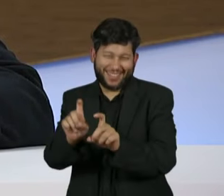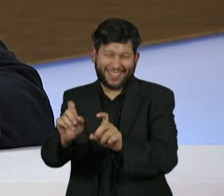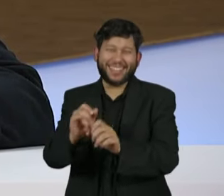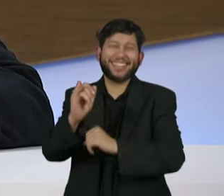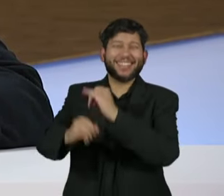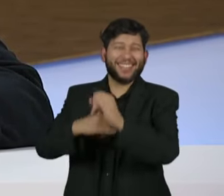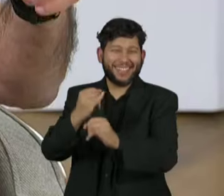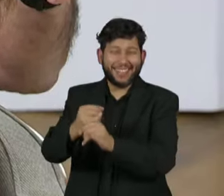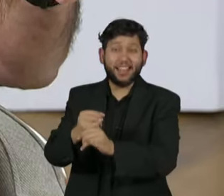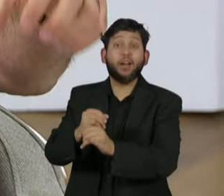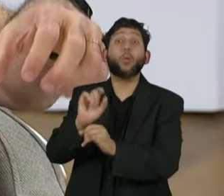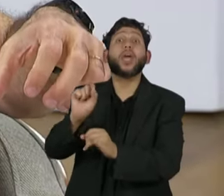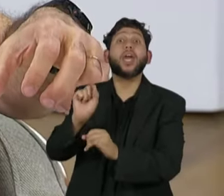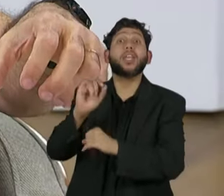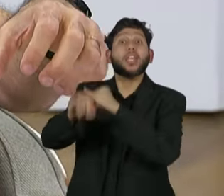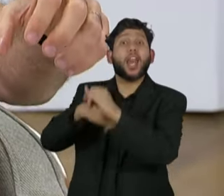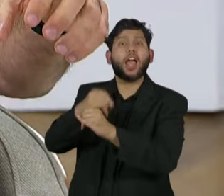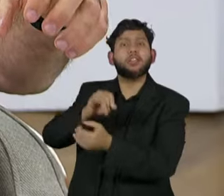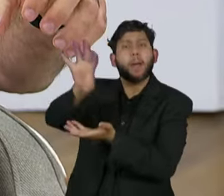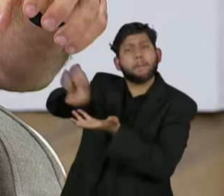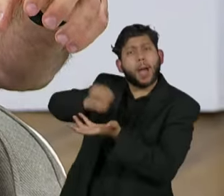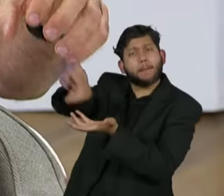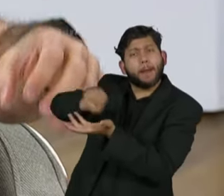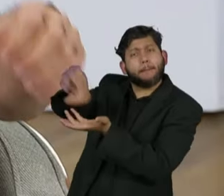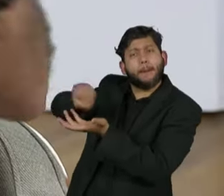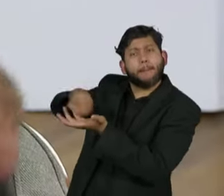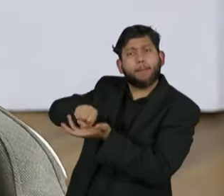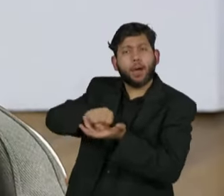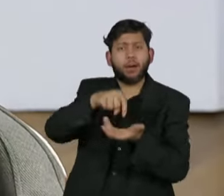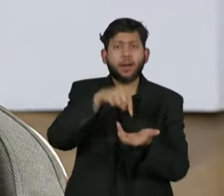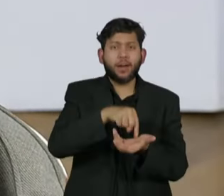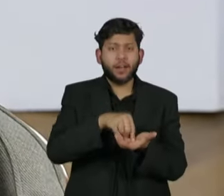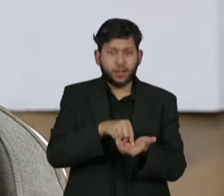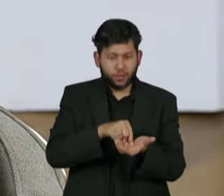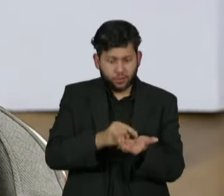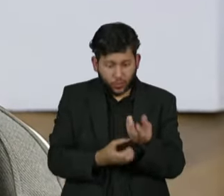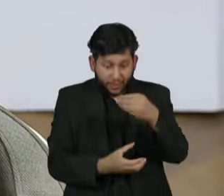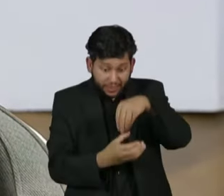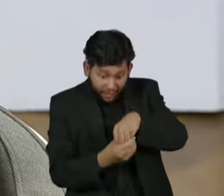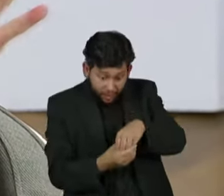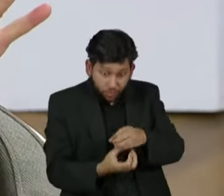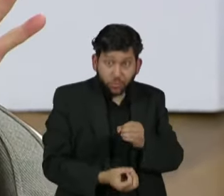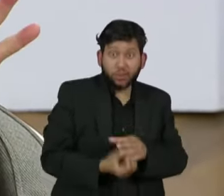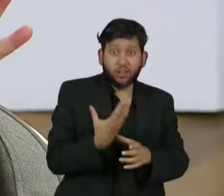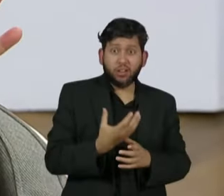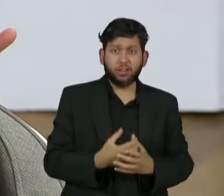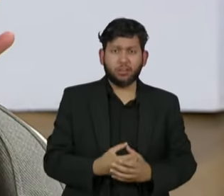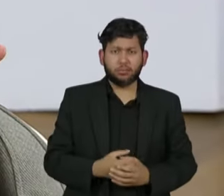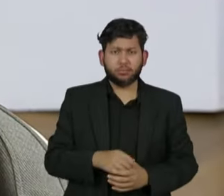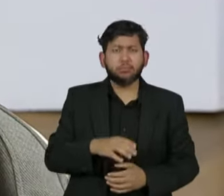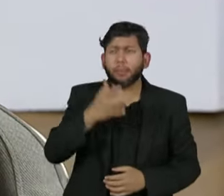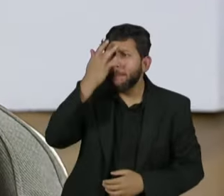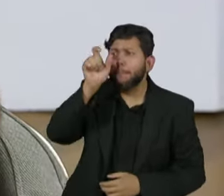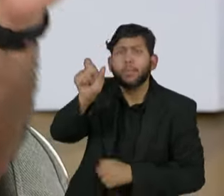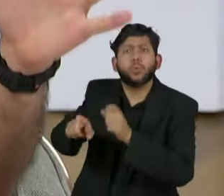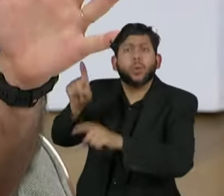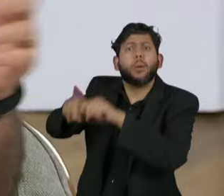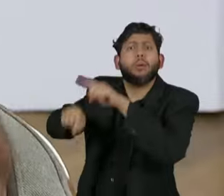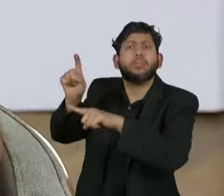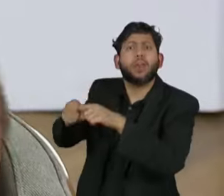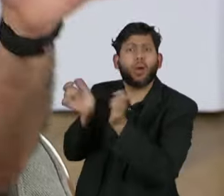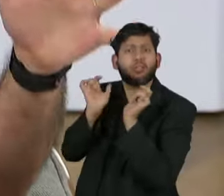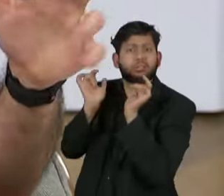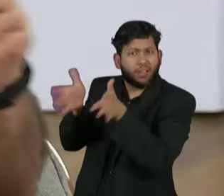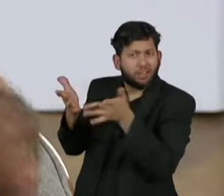leem conteúdo e você trouxe esse material da internet para dentro dos grandes modelos Você não perguntou a ninguém esse material